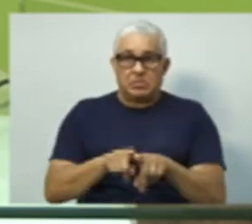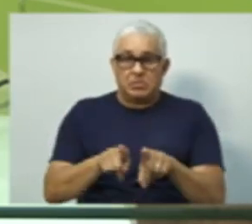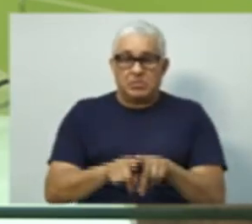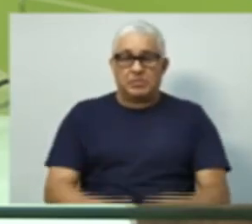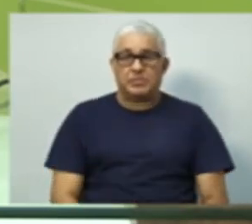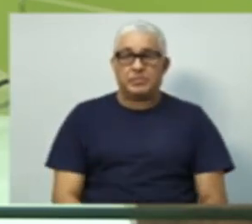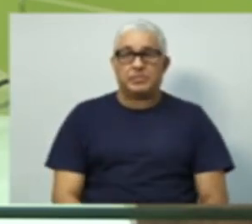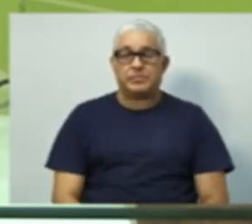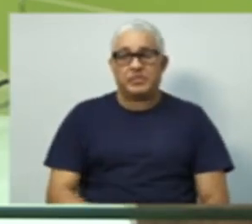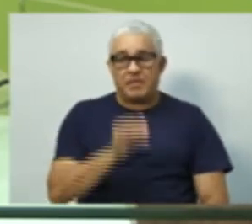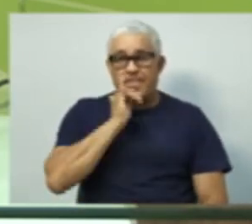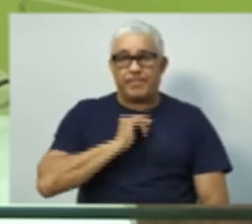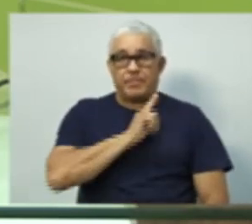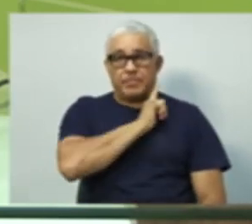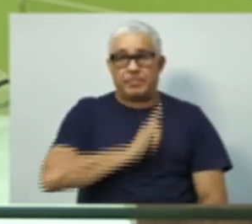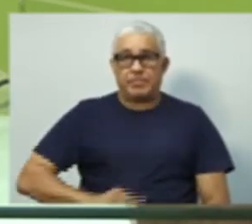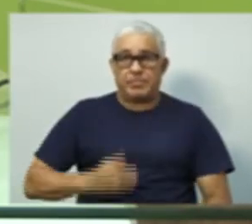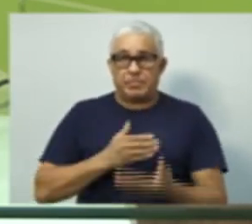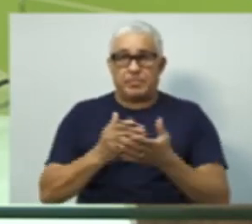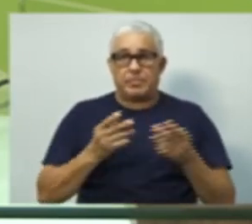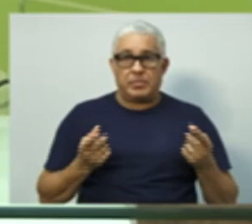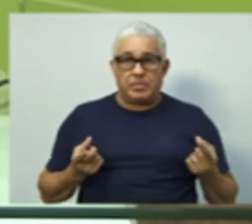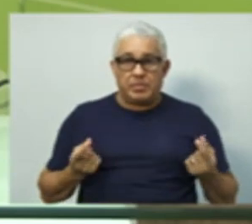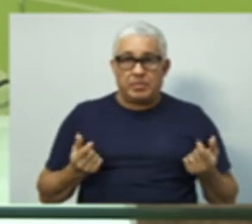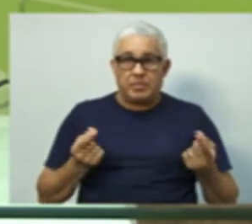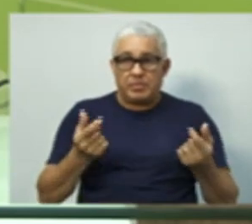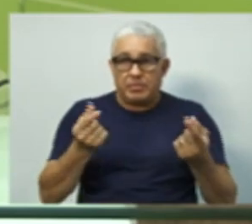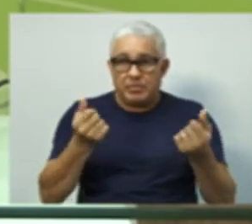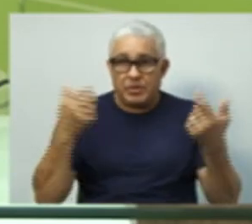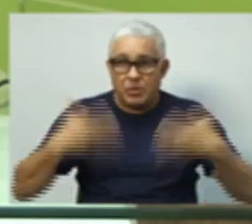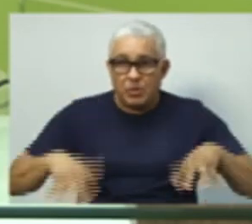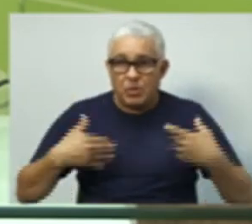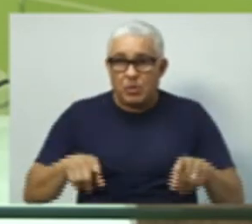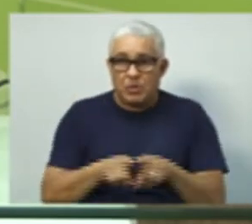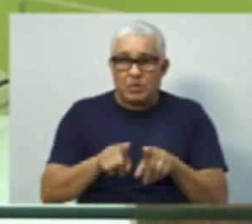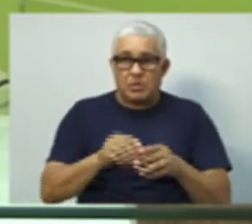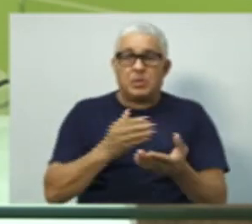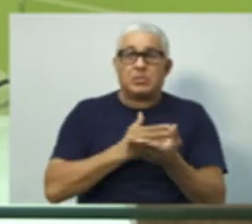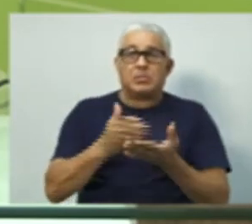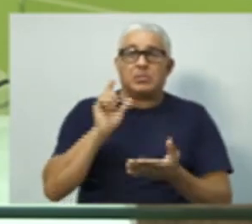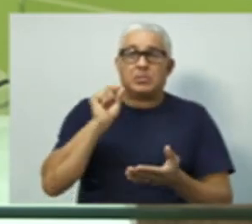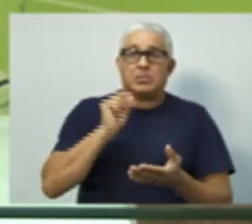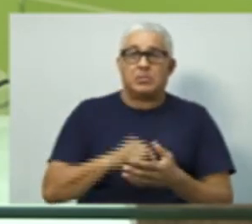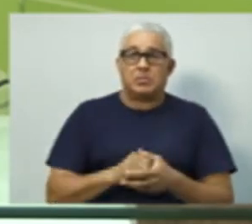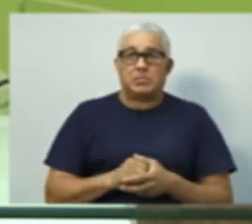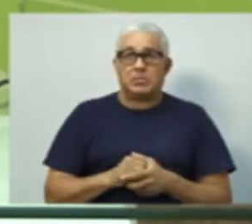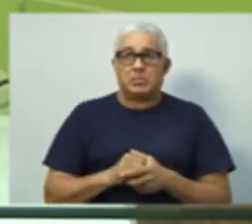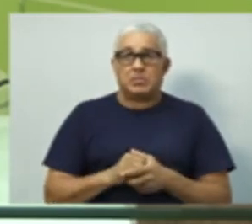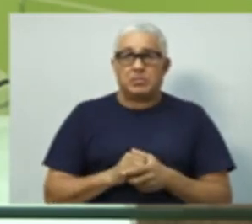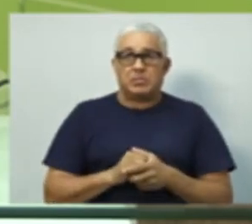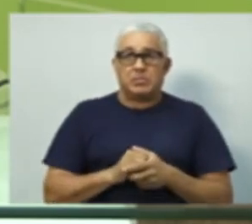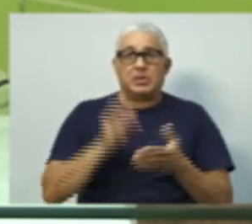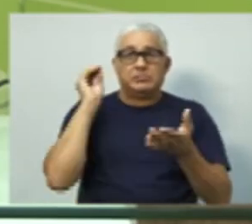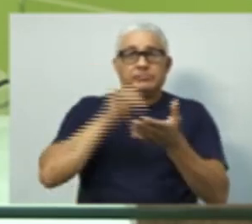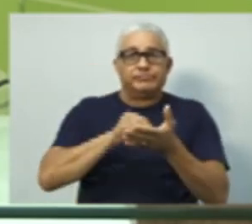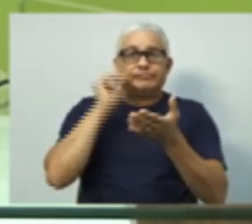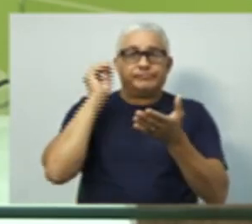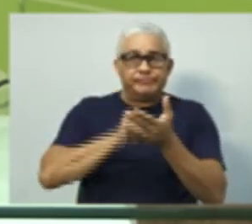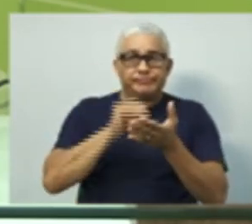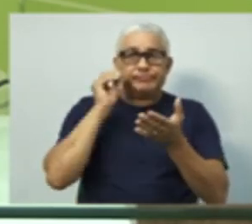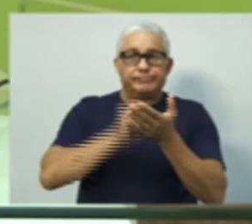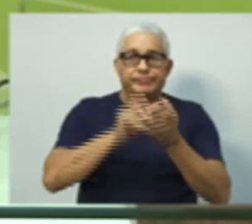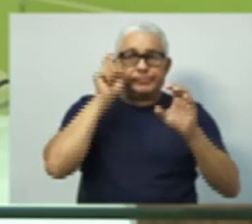um investimento em um curso de pós-graduação ou até na construção de uma casa, por exemplo. Então,